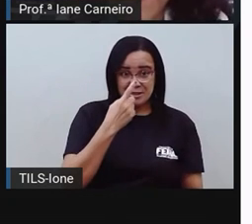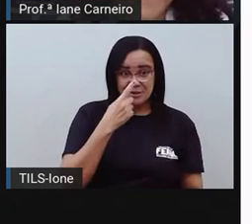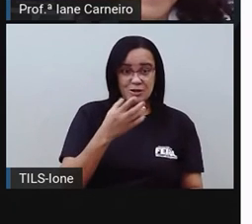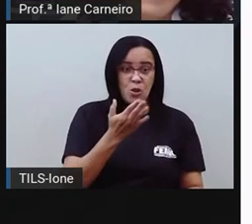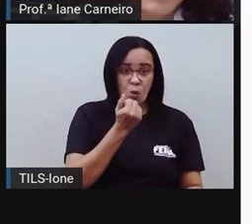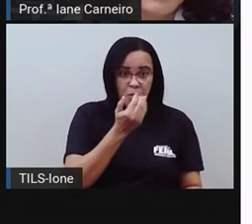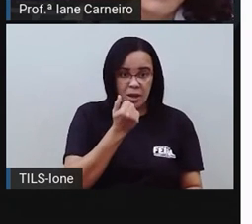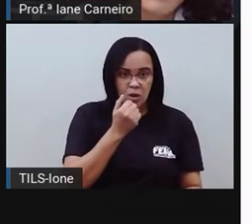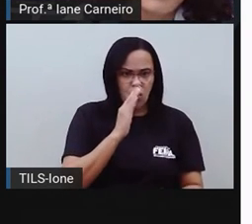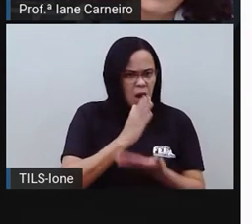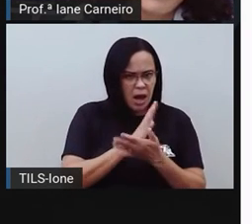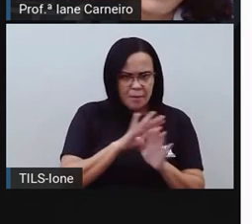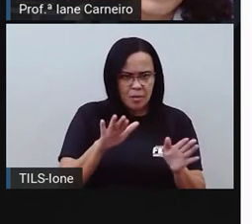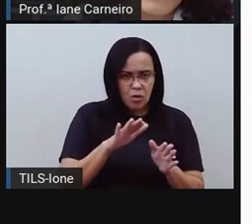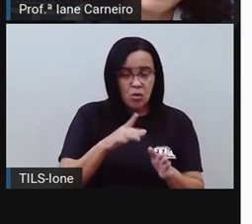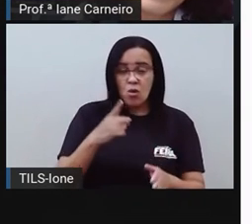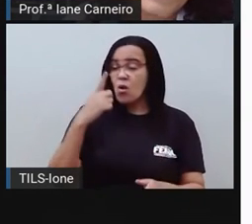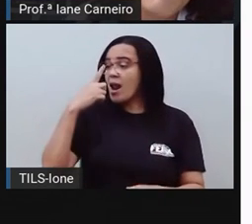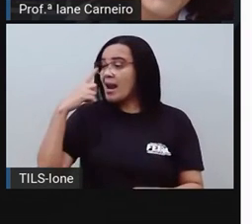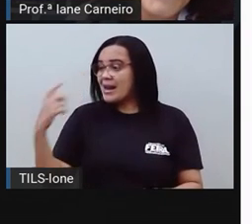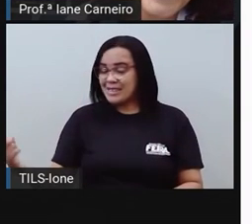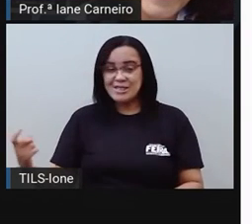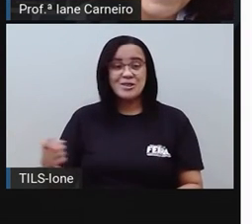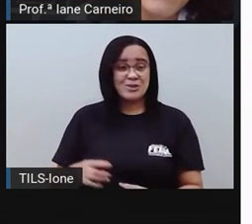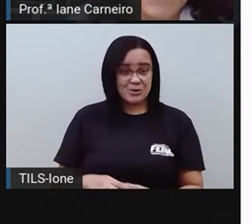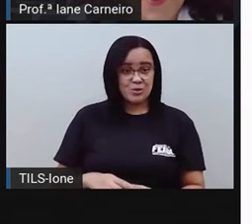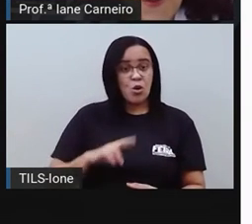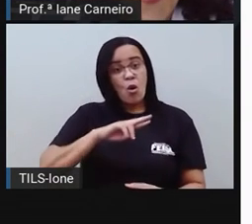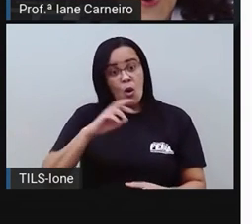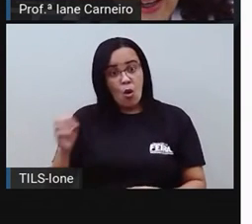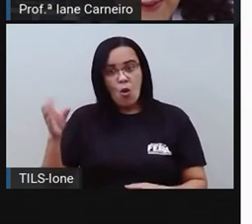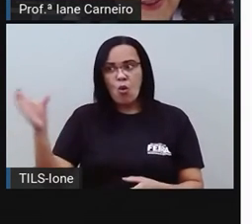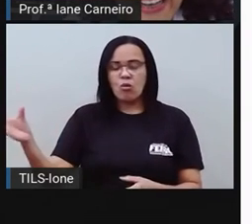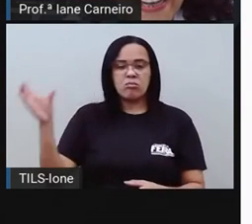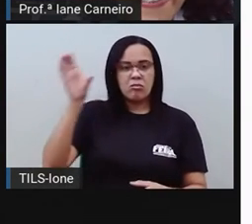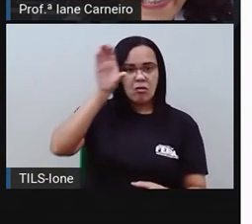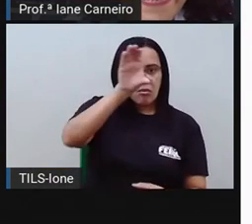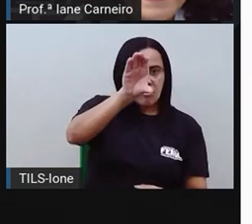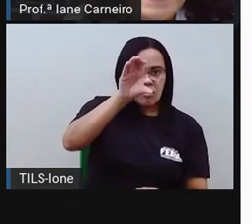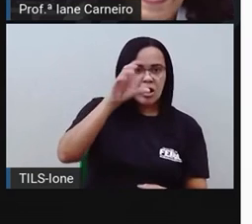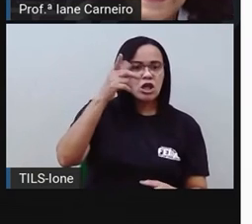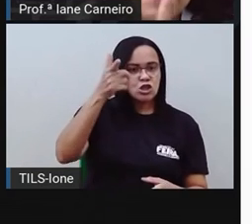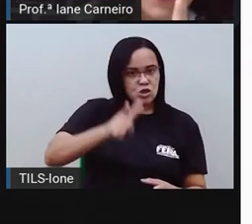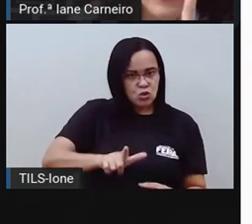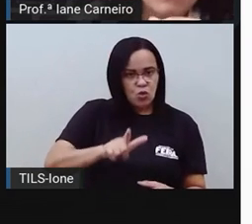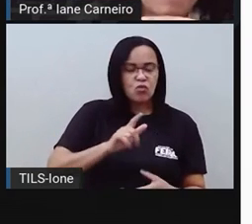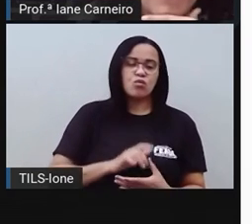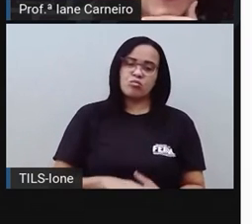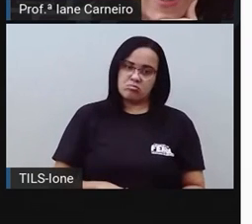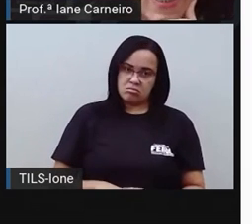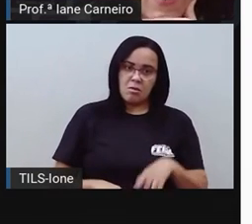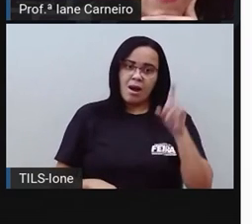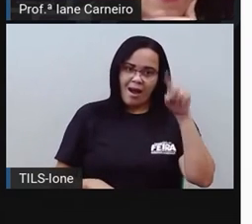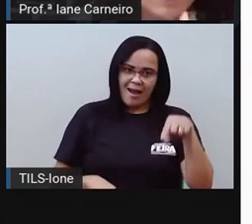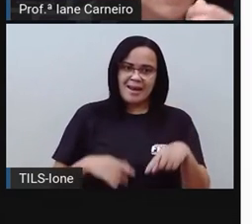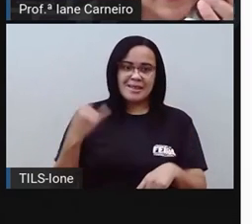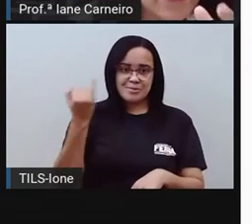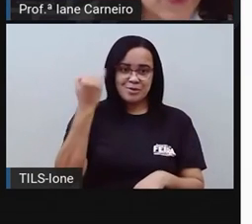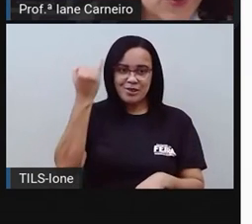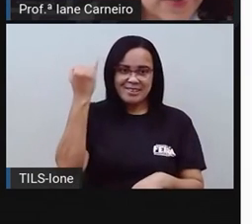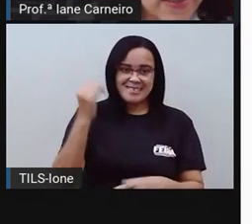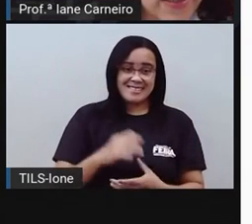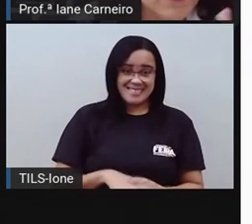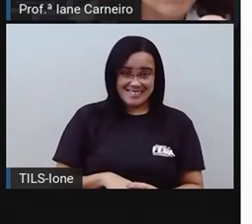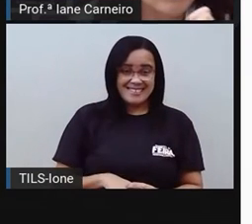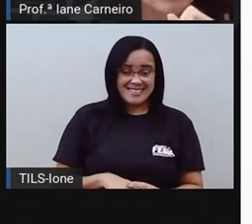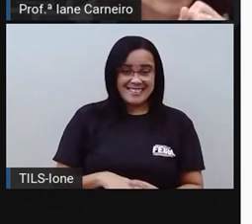também. Ó, ou então repõe, né? Se tiver como colocar no lugar, né? Aí é importante papel higiênico. Você